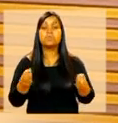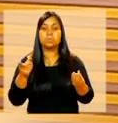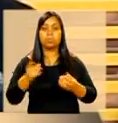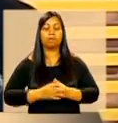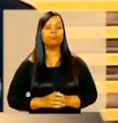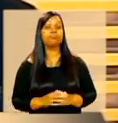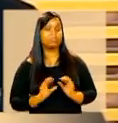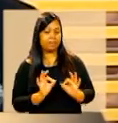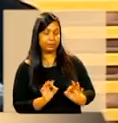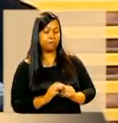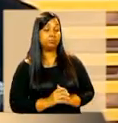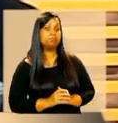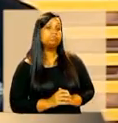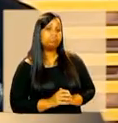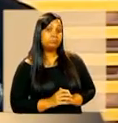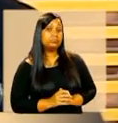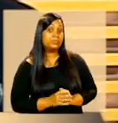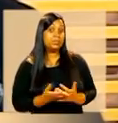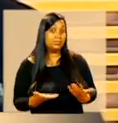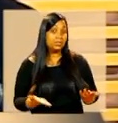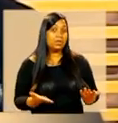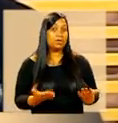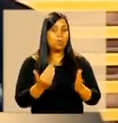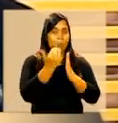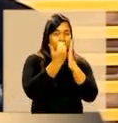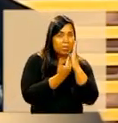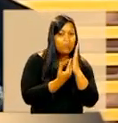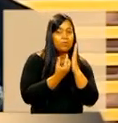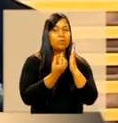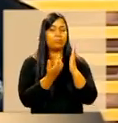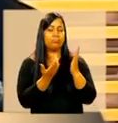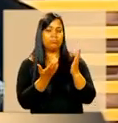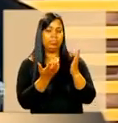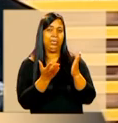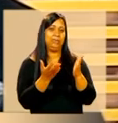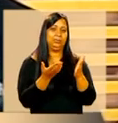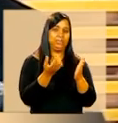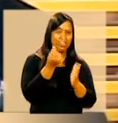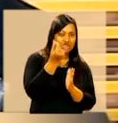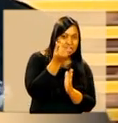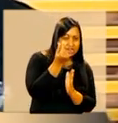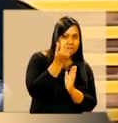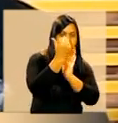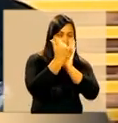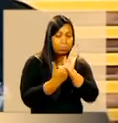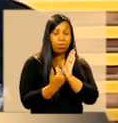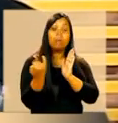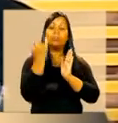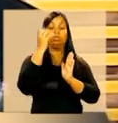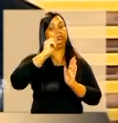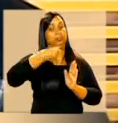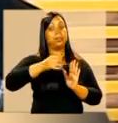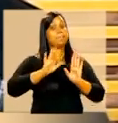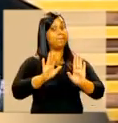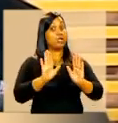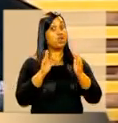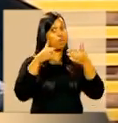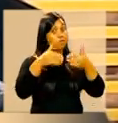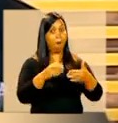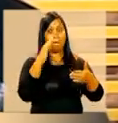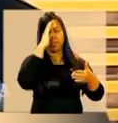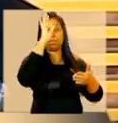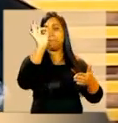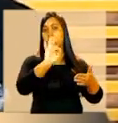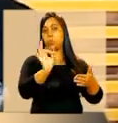ano. Certo. A questão de deixar o roteiro mais acessível financeiramente é importante, mas ele não é